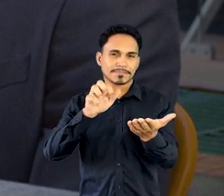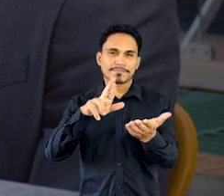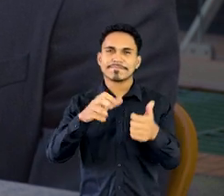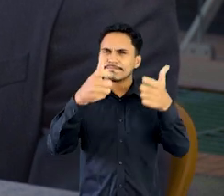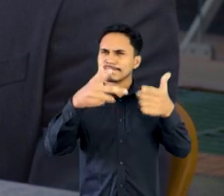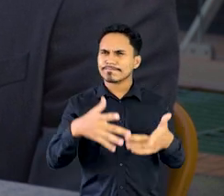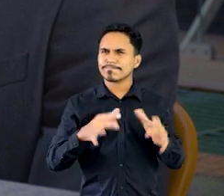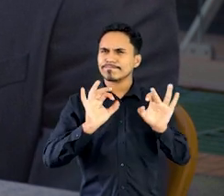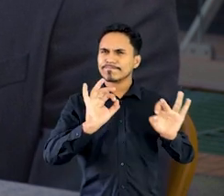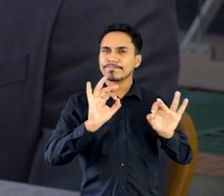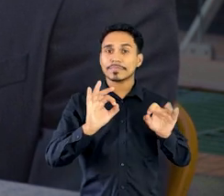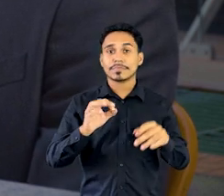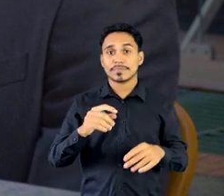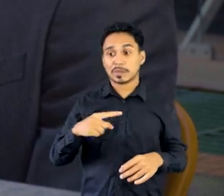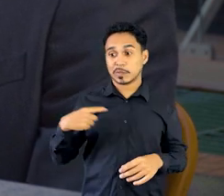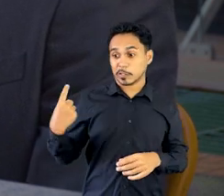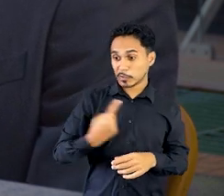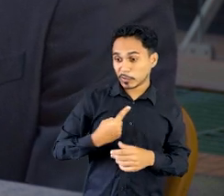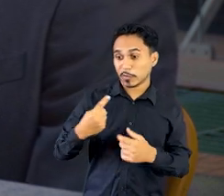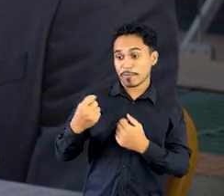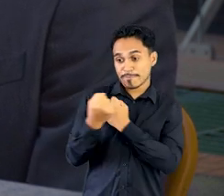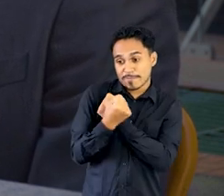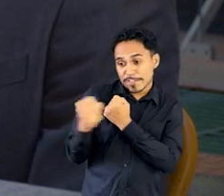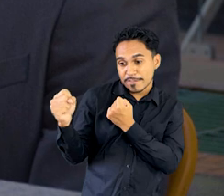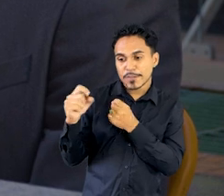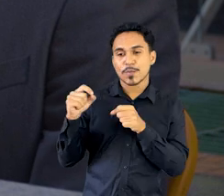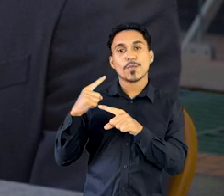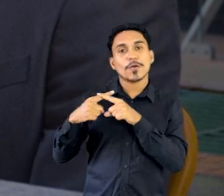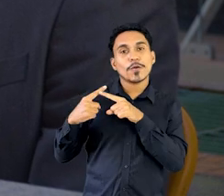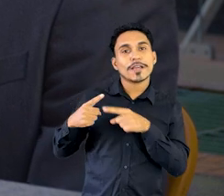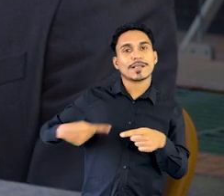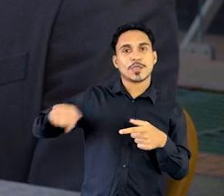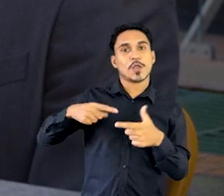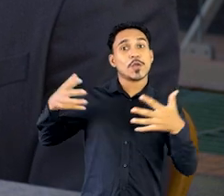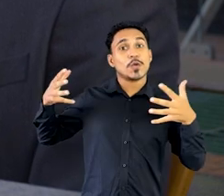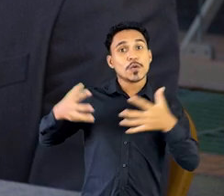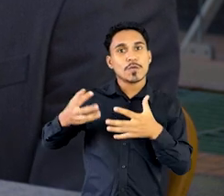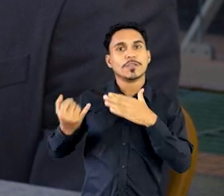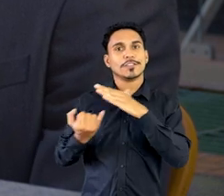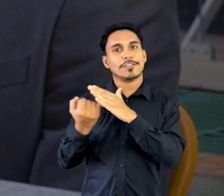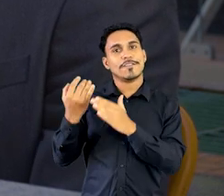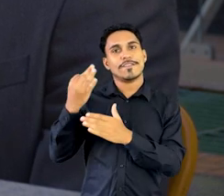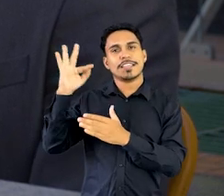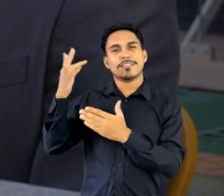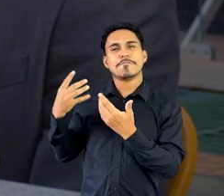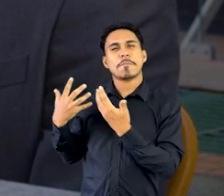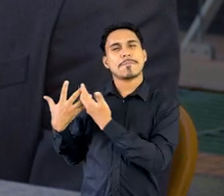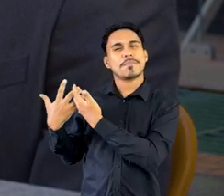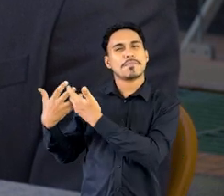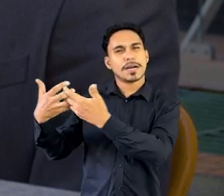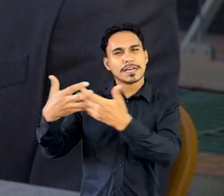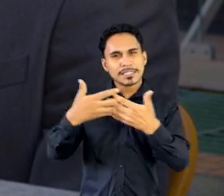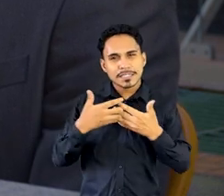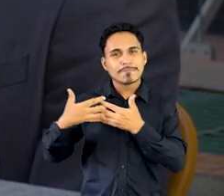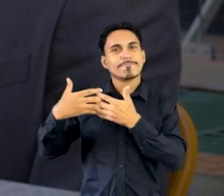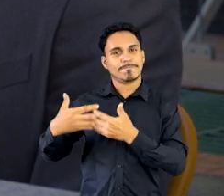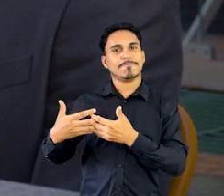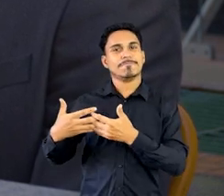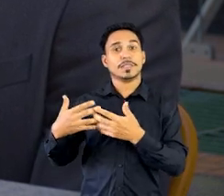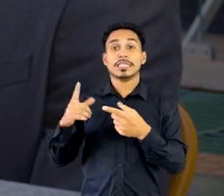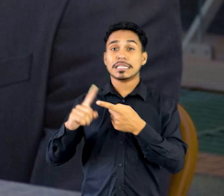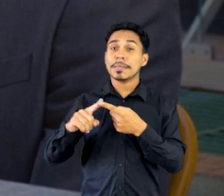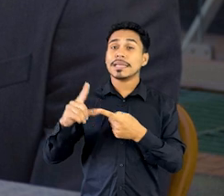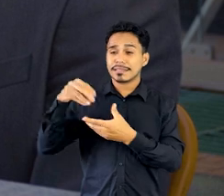bem colocou que a rede a grande Fortaleza é ser rede e e e um pouco das fragilidades também